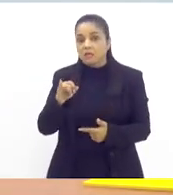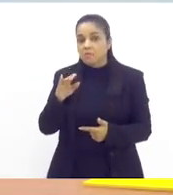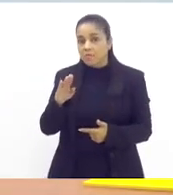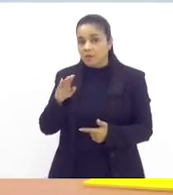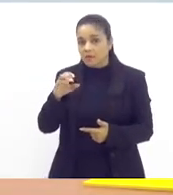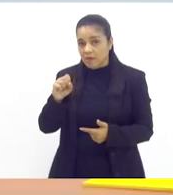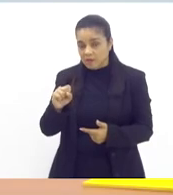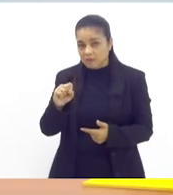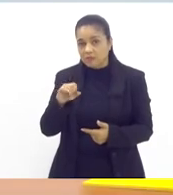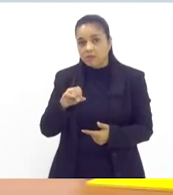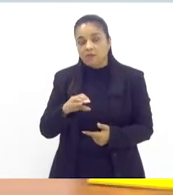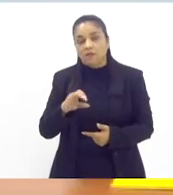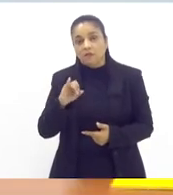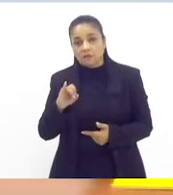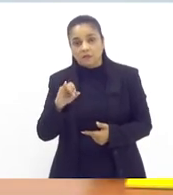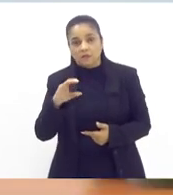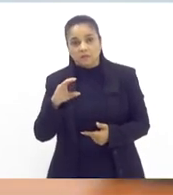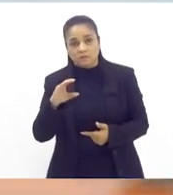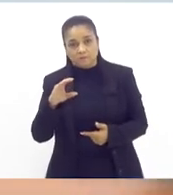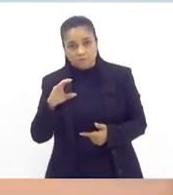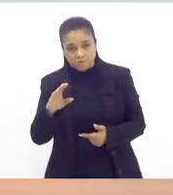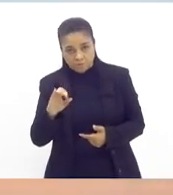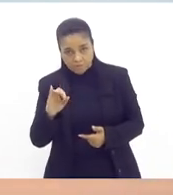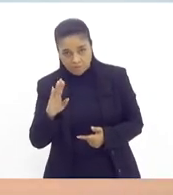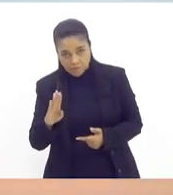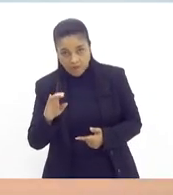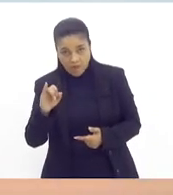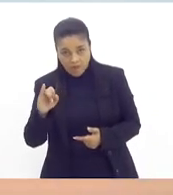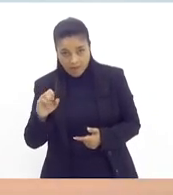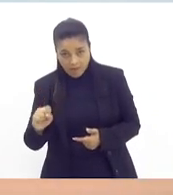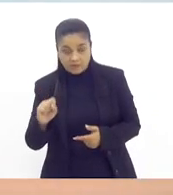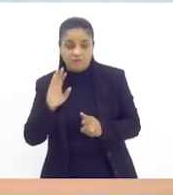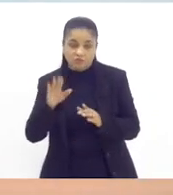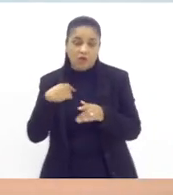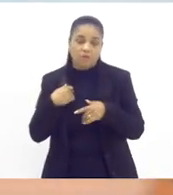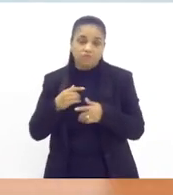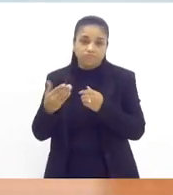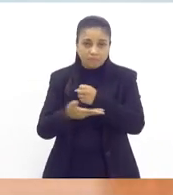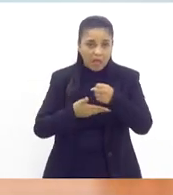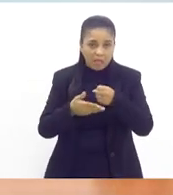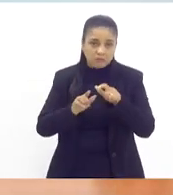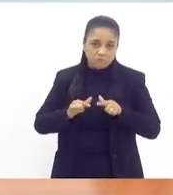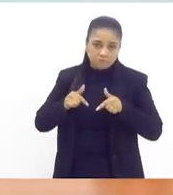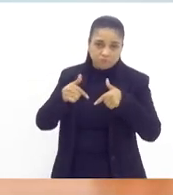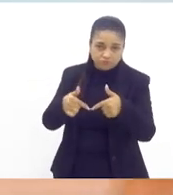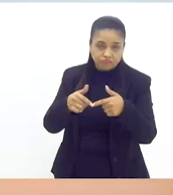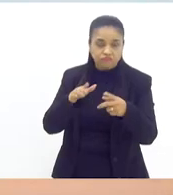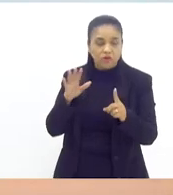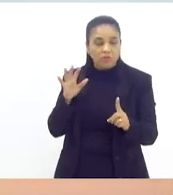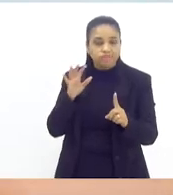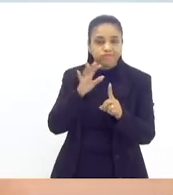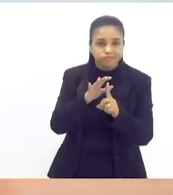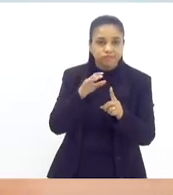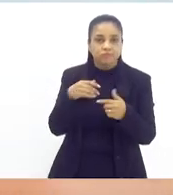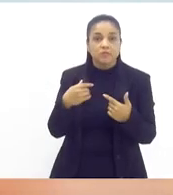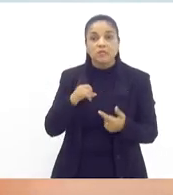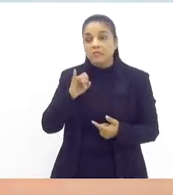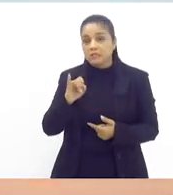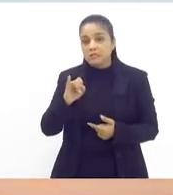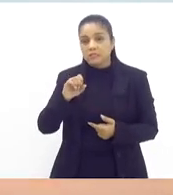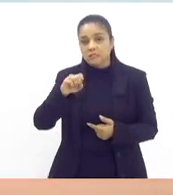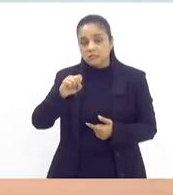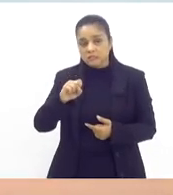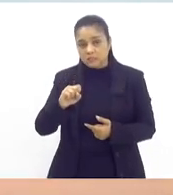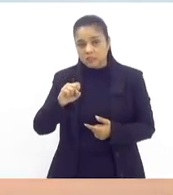forma igual sobre essas duas bases. Assim como PIS/COFINS já incide sobre essas três bases e o ICMS já incide sobre